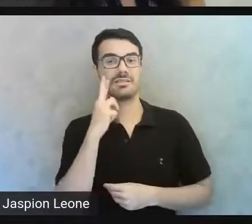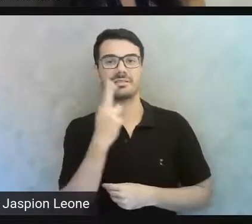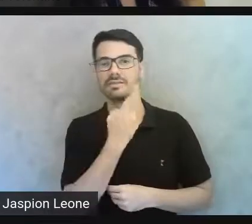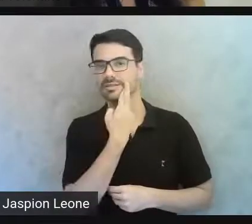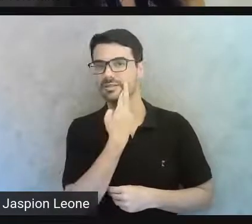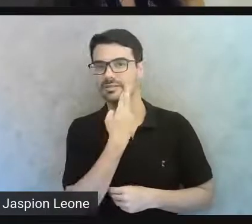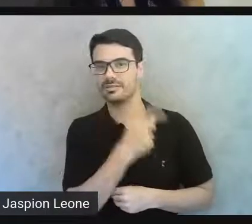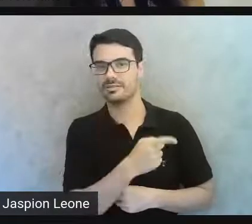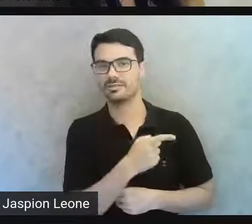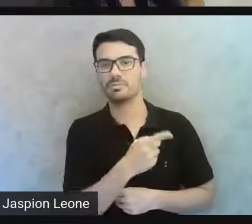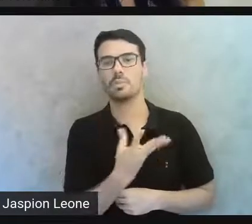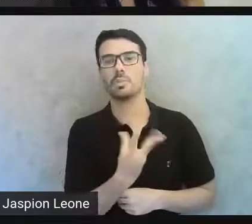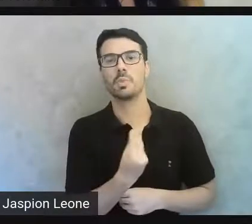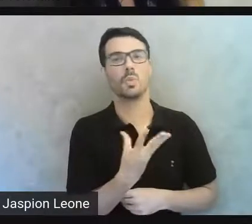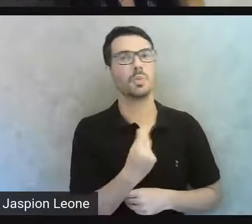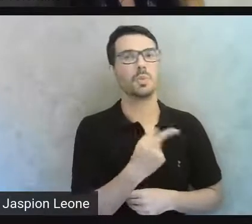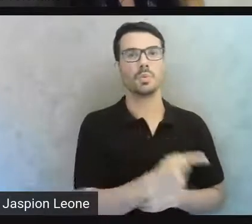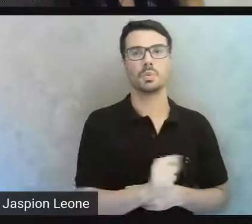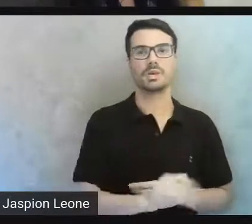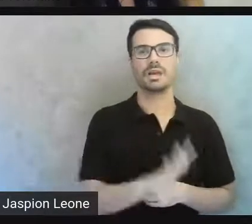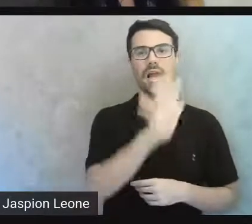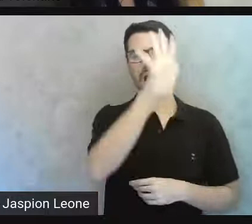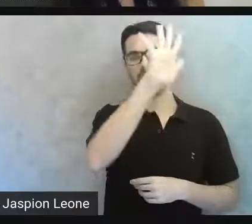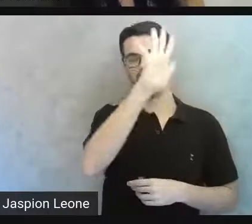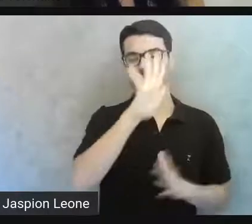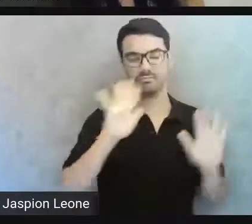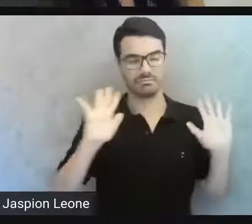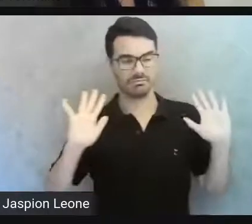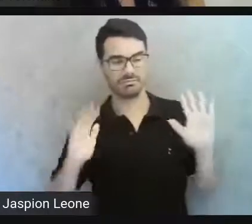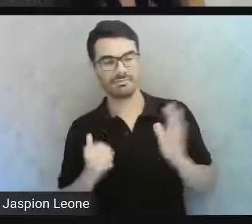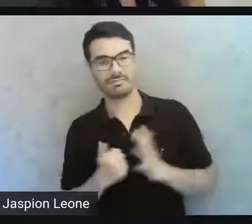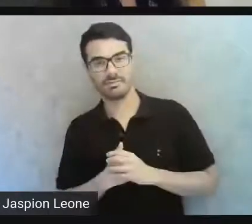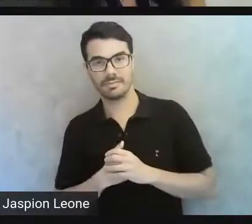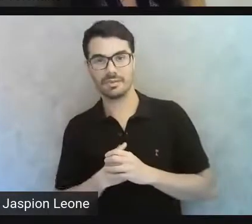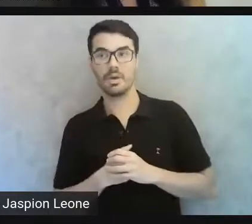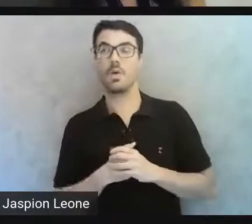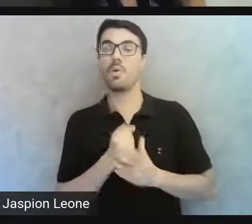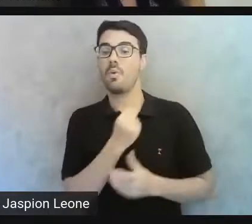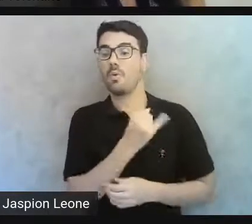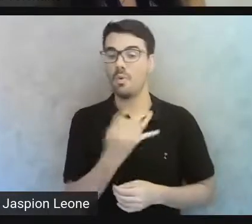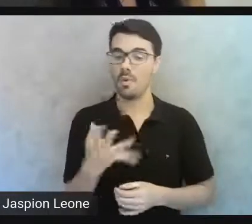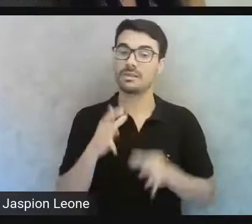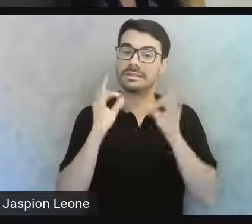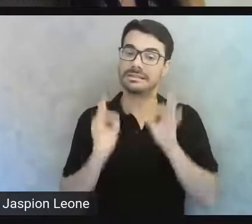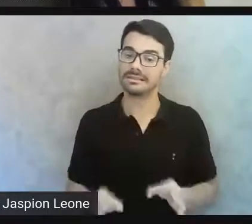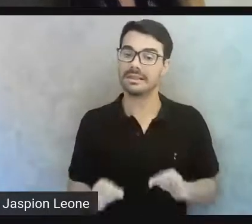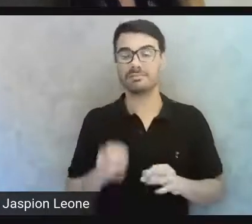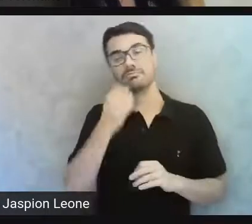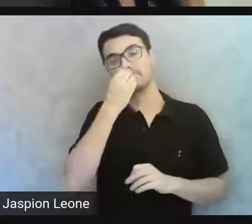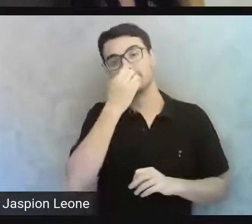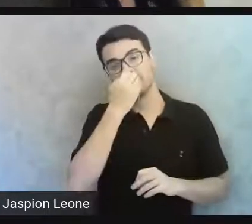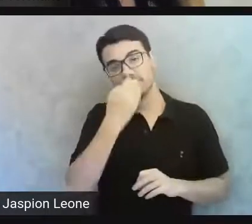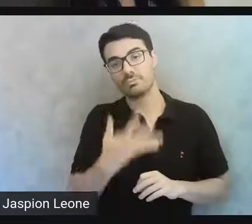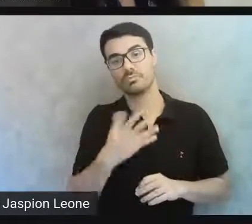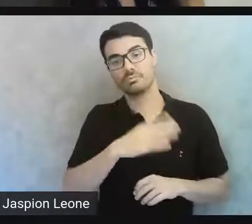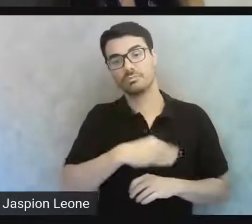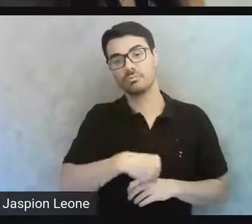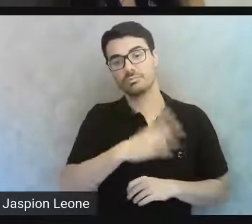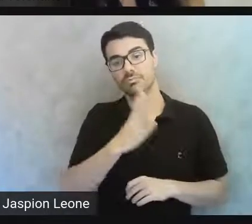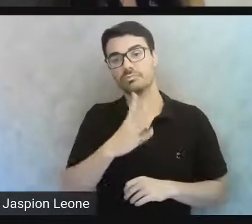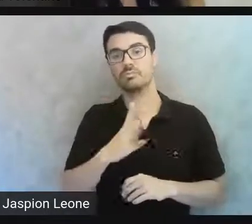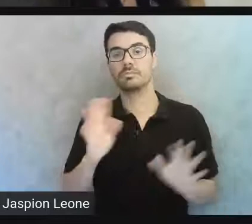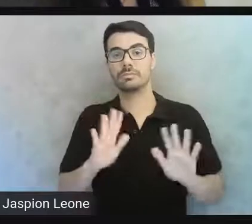isso é muito, né, para essa pessoa, vamos imaginar assim. Então, quanto que seria adequado, quanto que seria razoável? Não, vamos baixar um pouquinho,